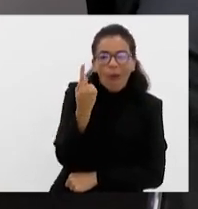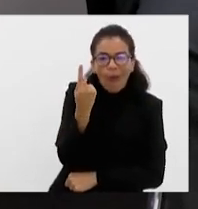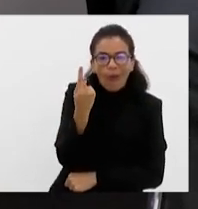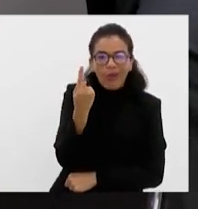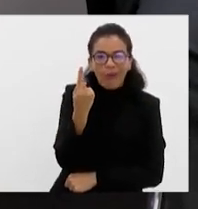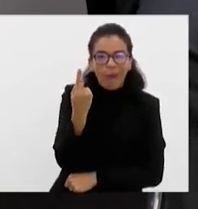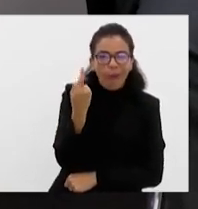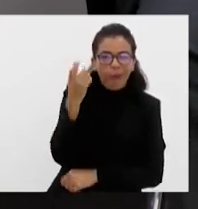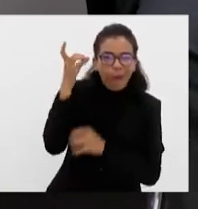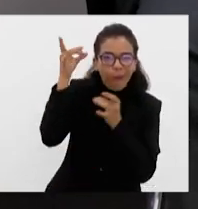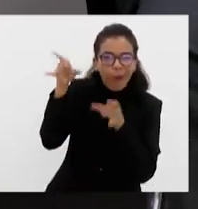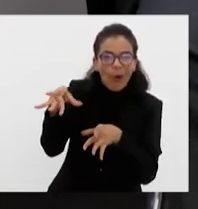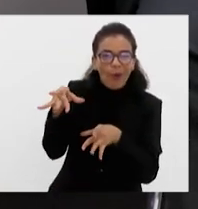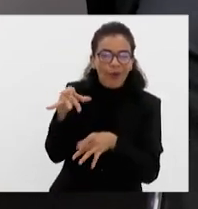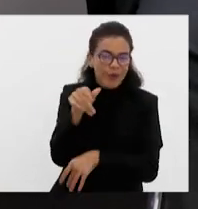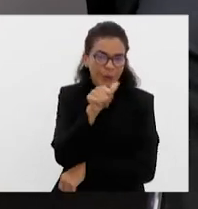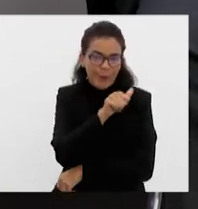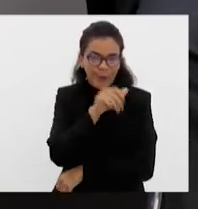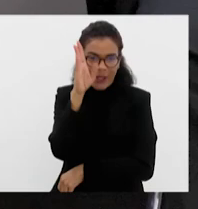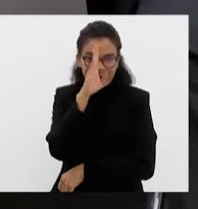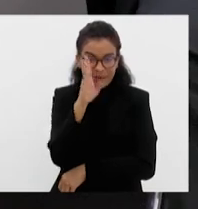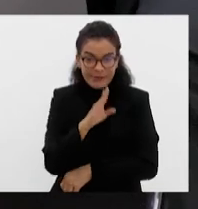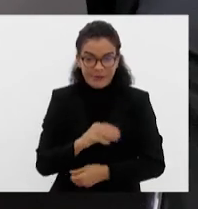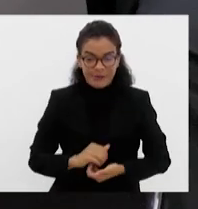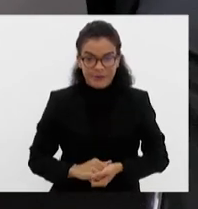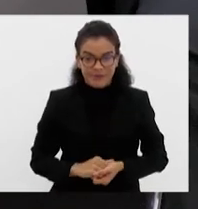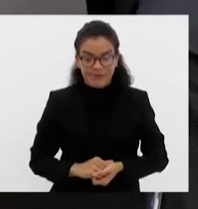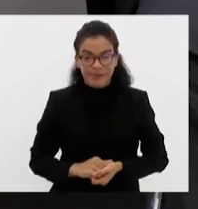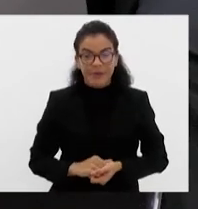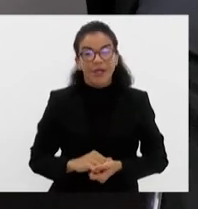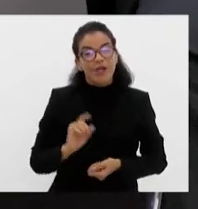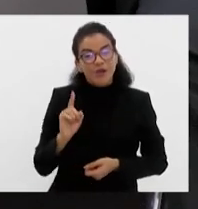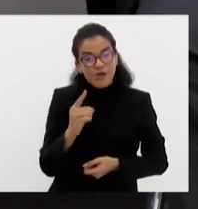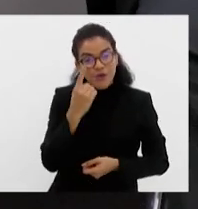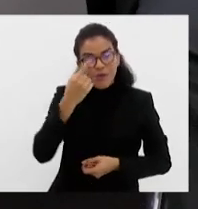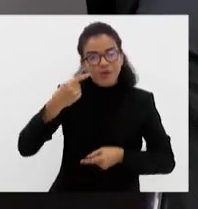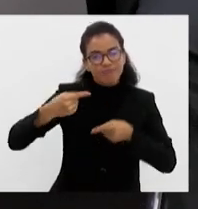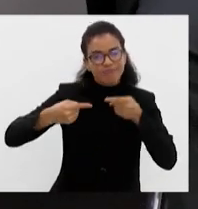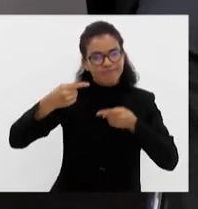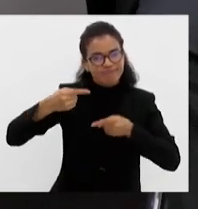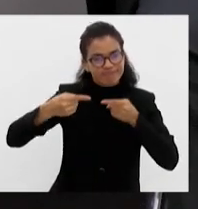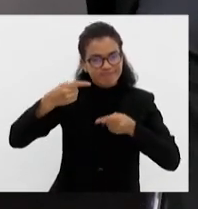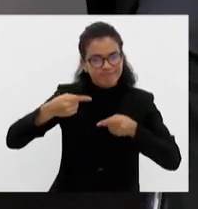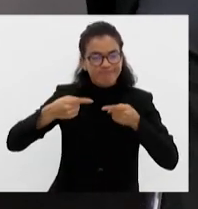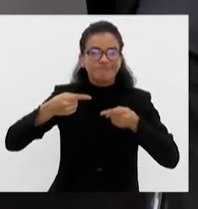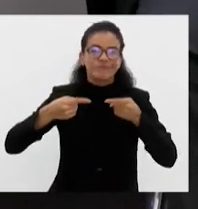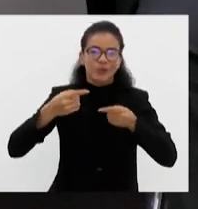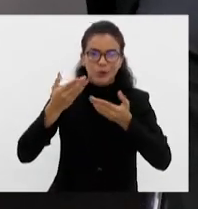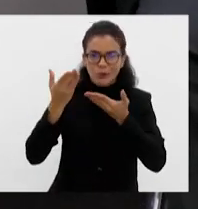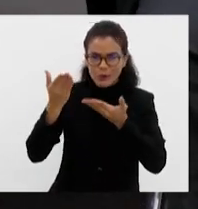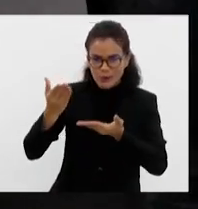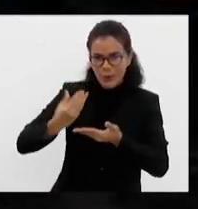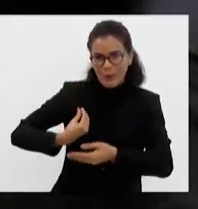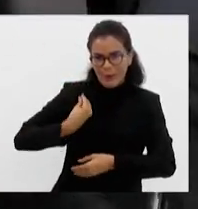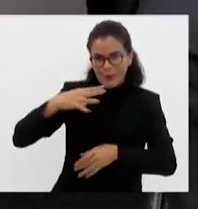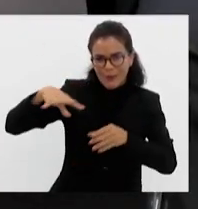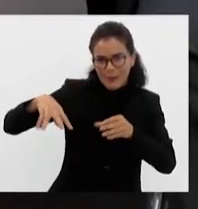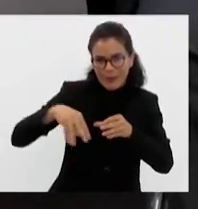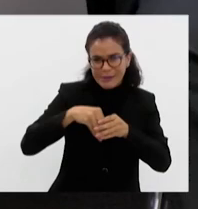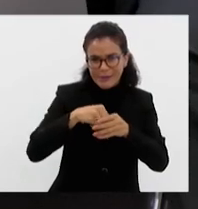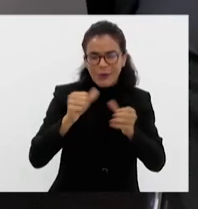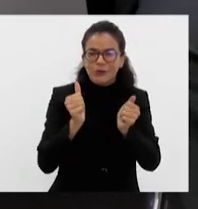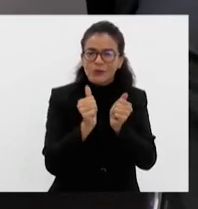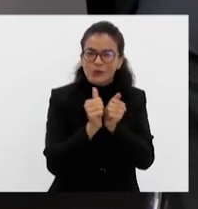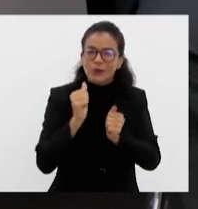Brasil. E uma das questões que está presente, e o senhor foi copartícipe junto comigo e